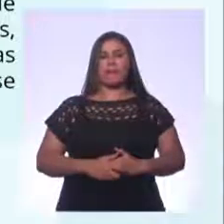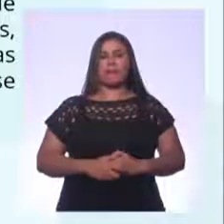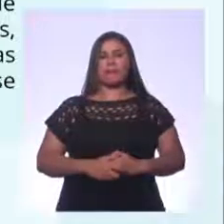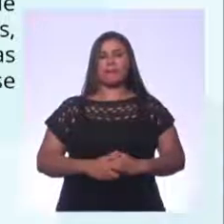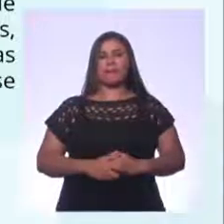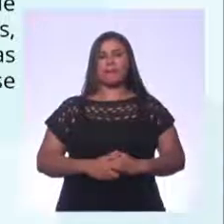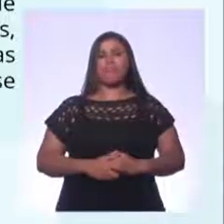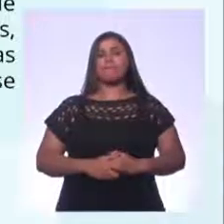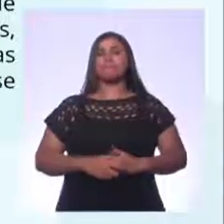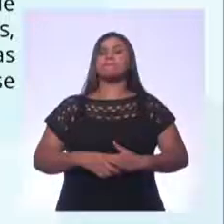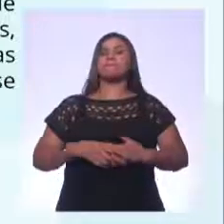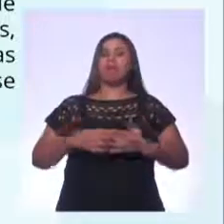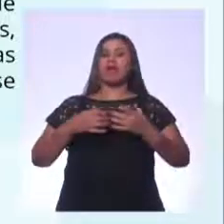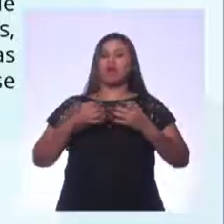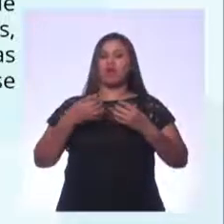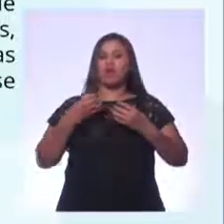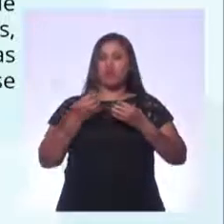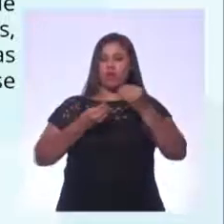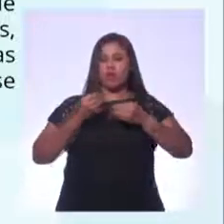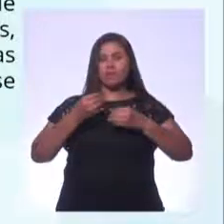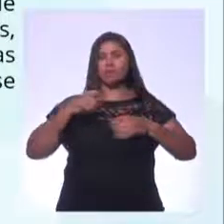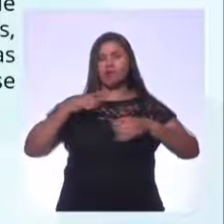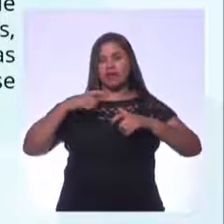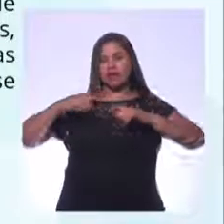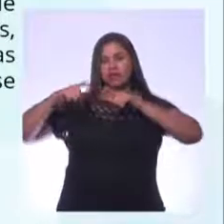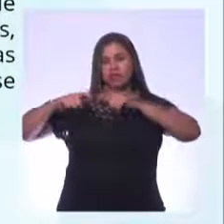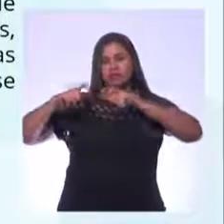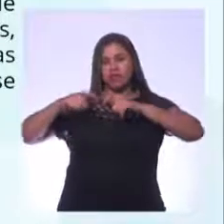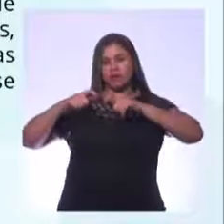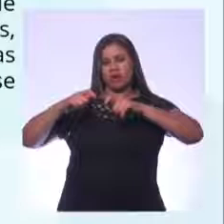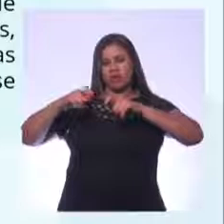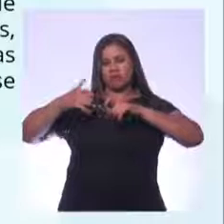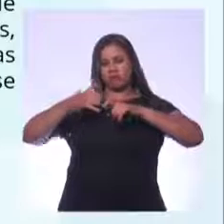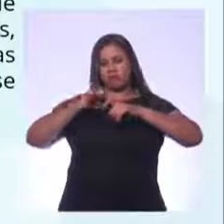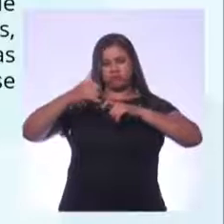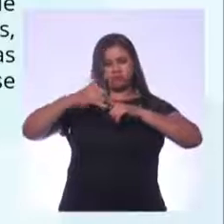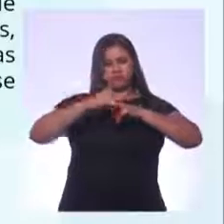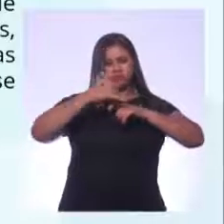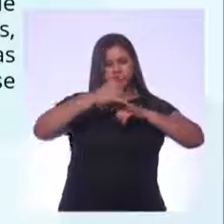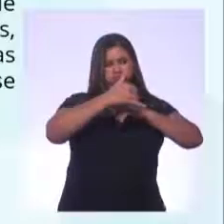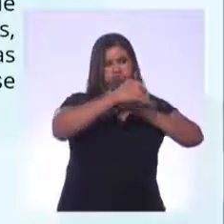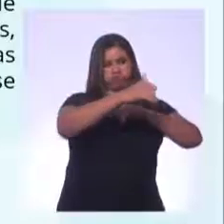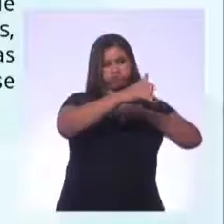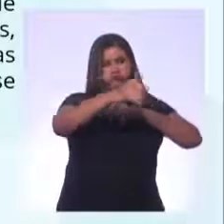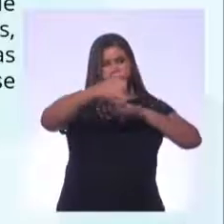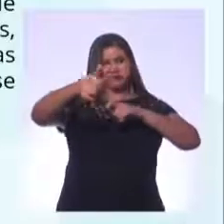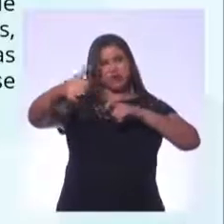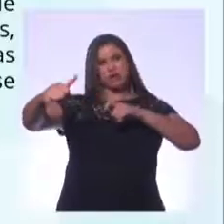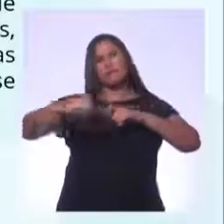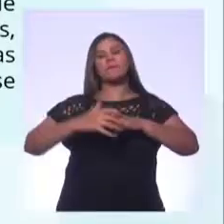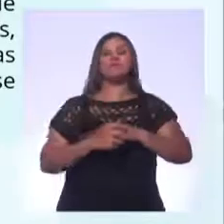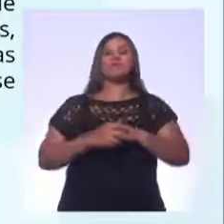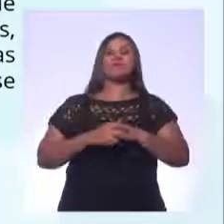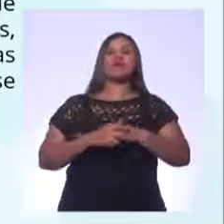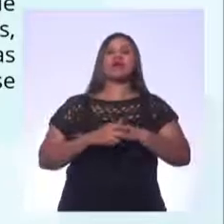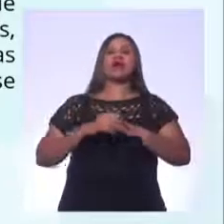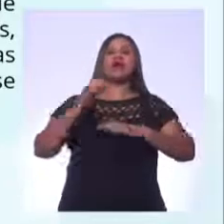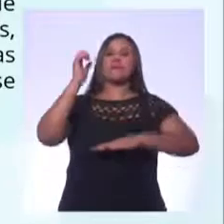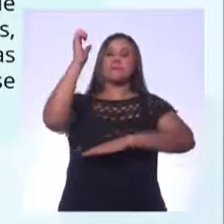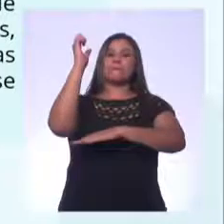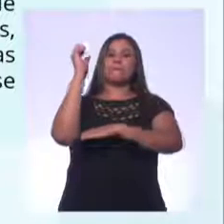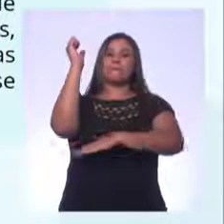vai passar também pelas subestações, passar por transformadores, posteriormente vai chegar aos